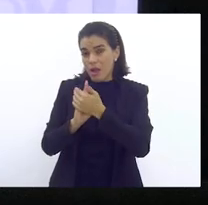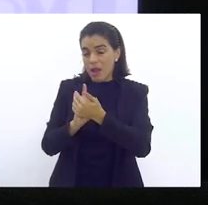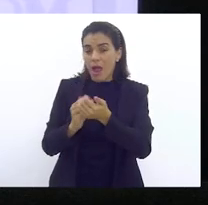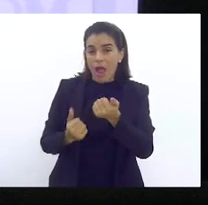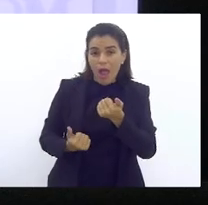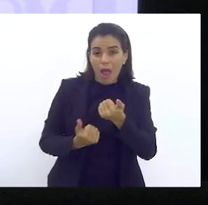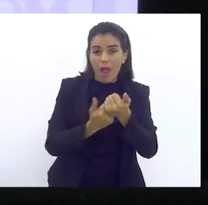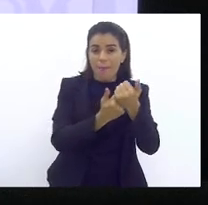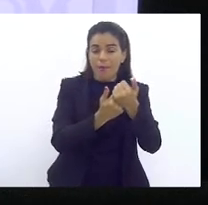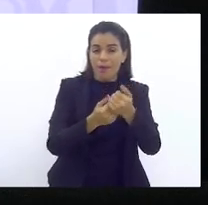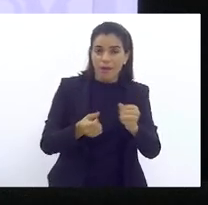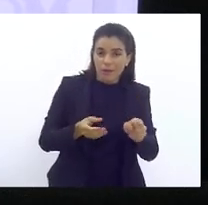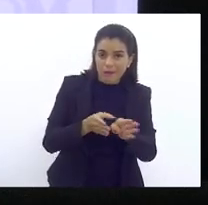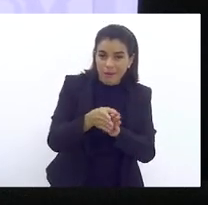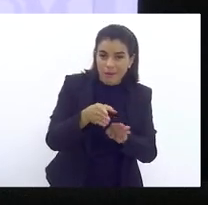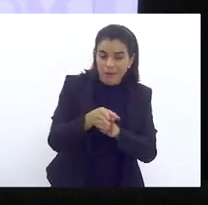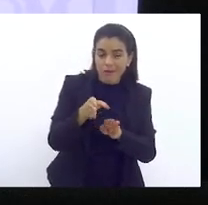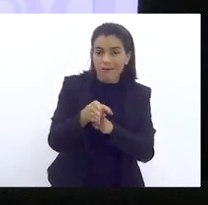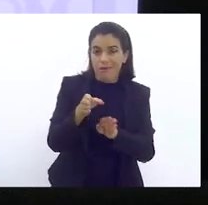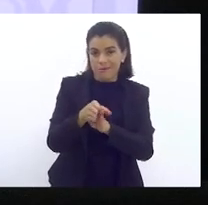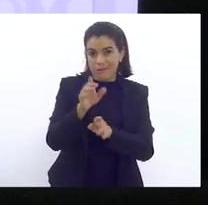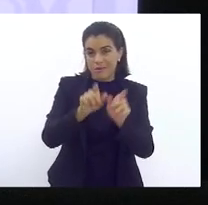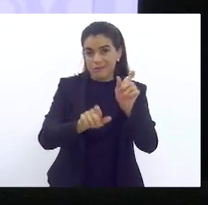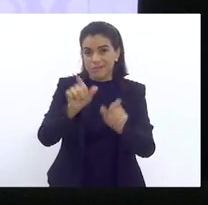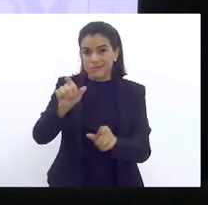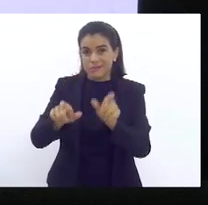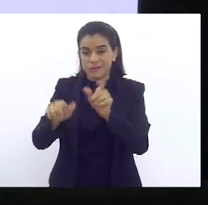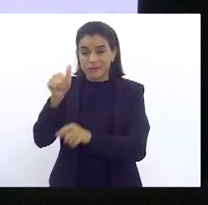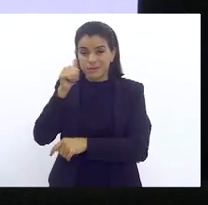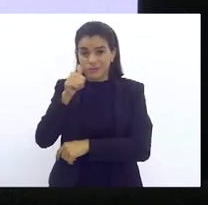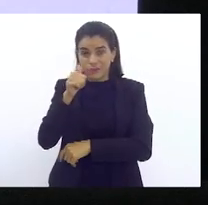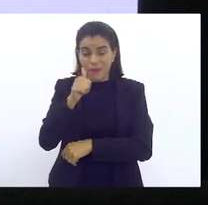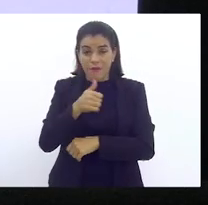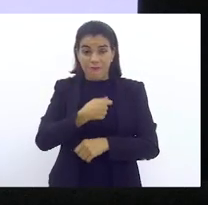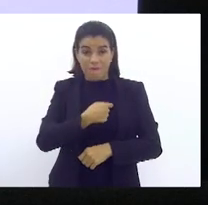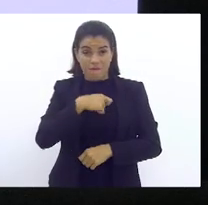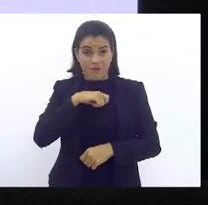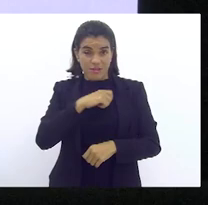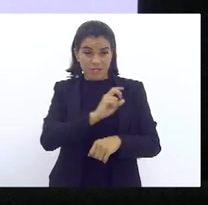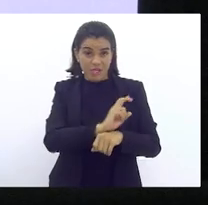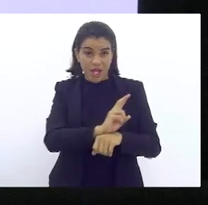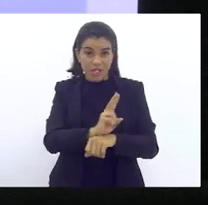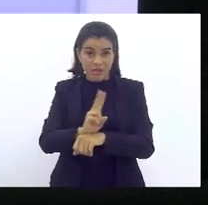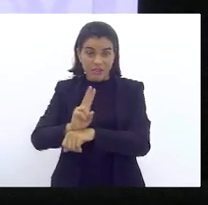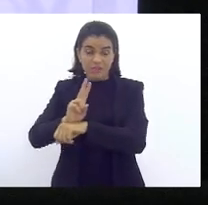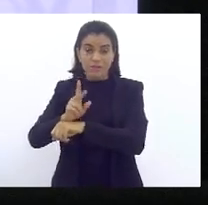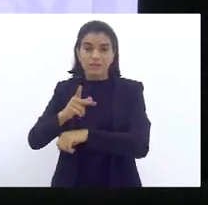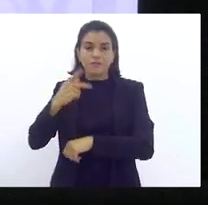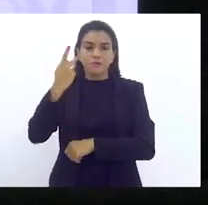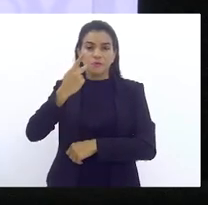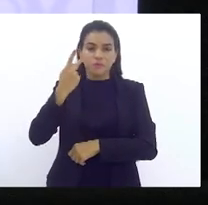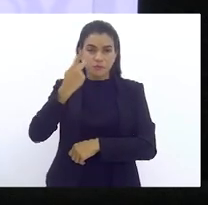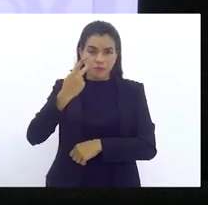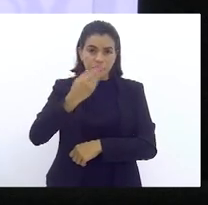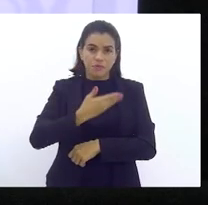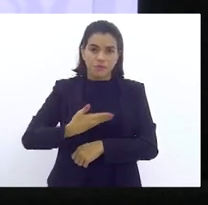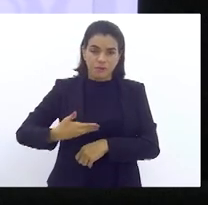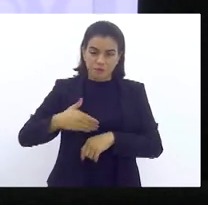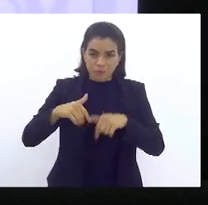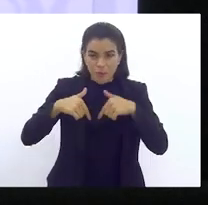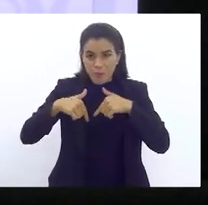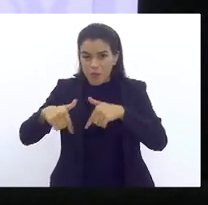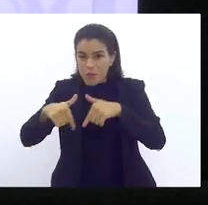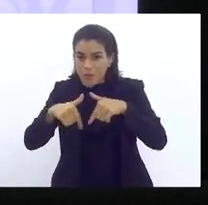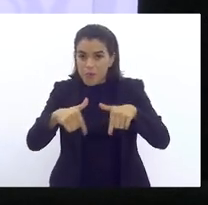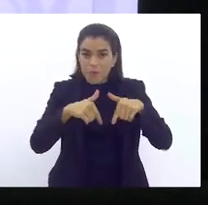essas mulheres por isso além de fiscalizar as políticas públicas no âmbito do Estado Nós também